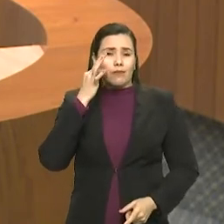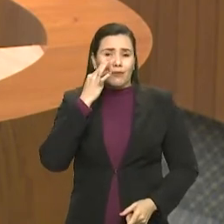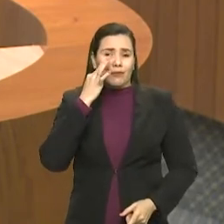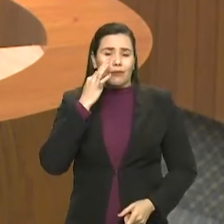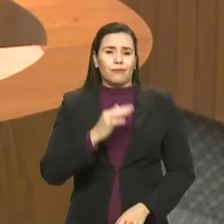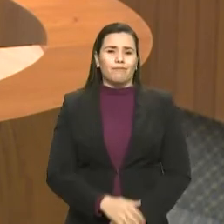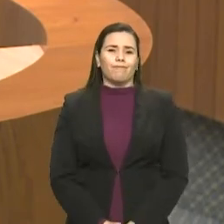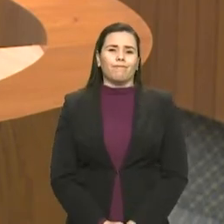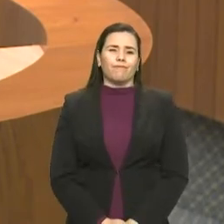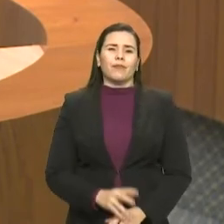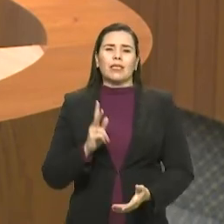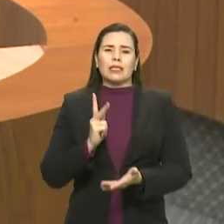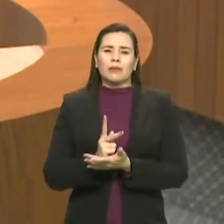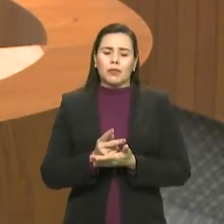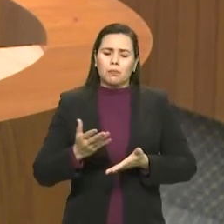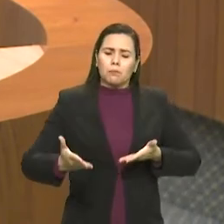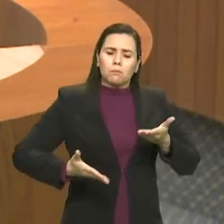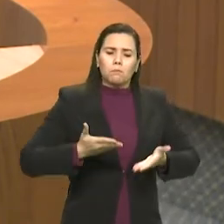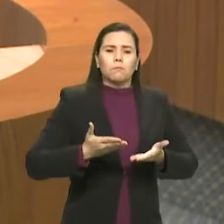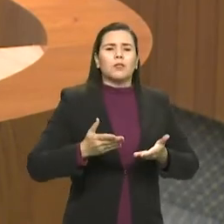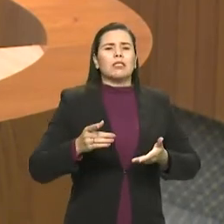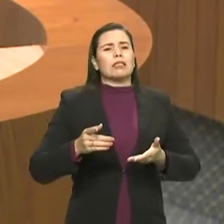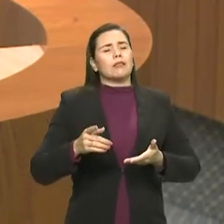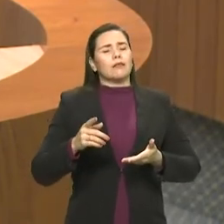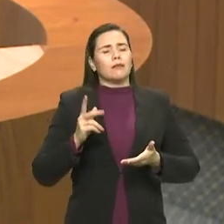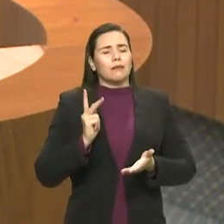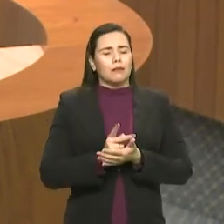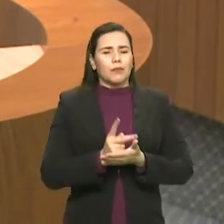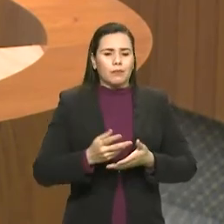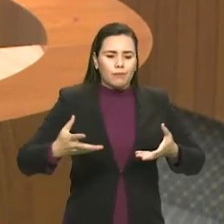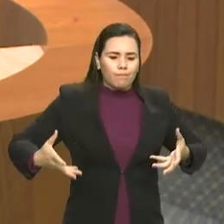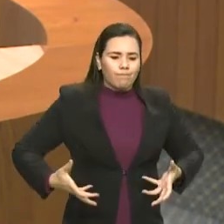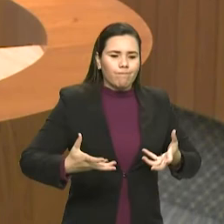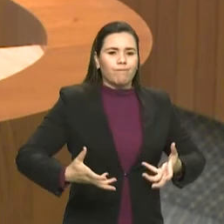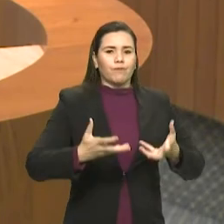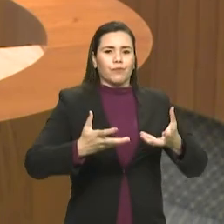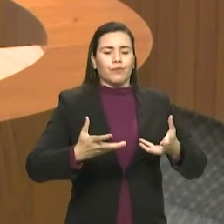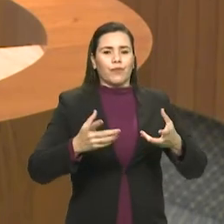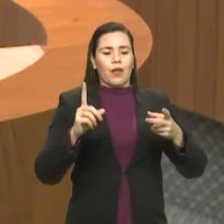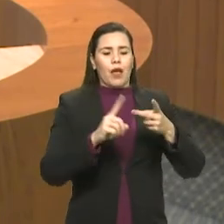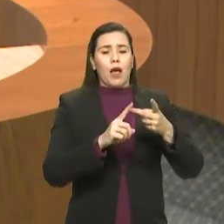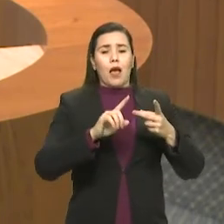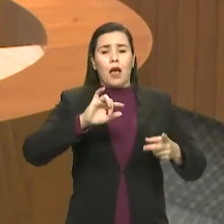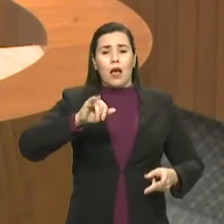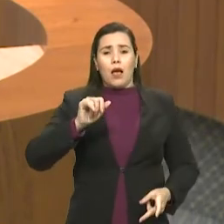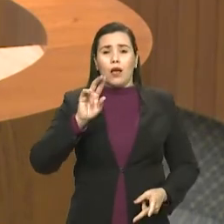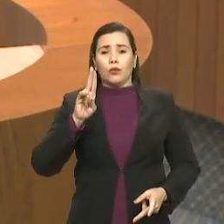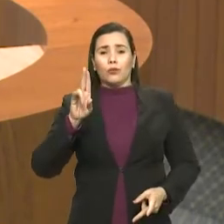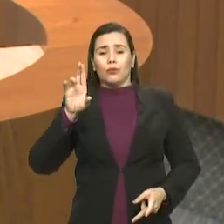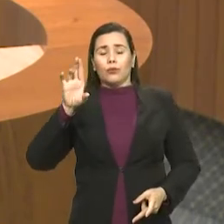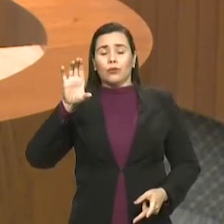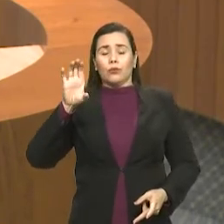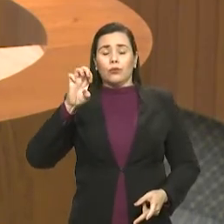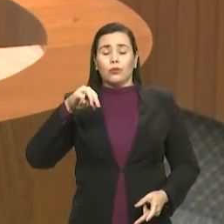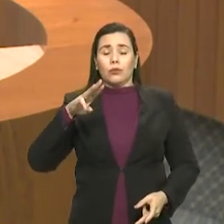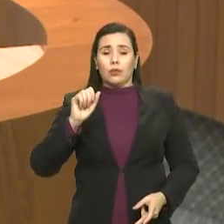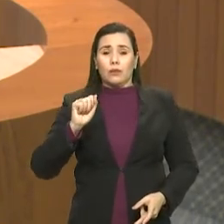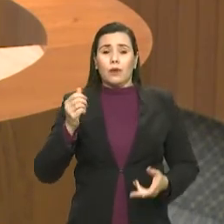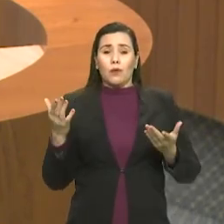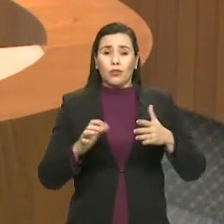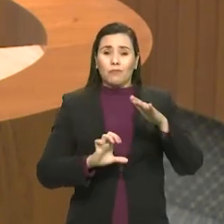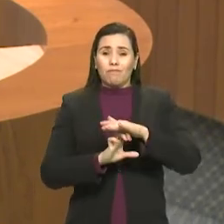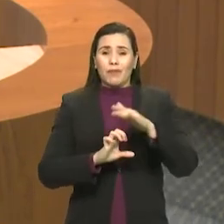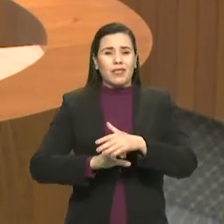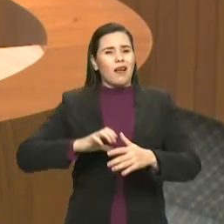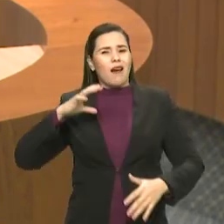impulsionado e feito com que a Jucema hoje seja a empresa mais rápida do Brasil, a